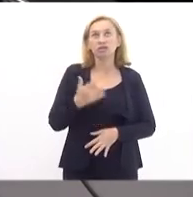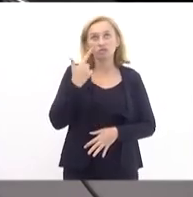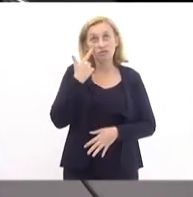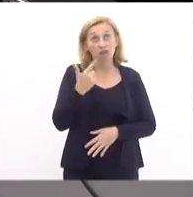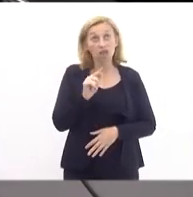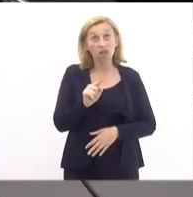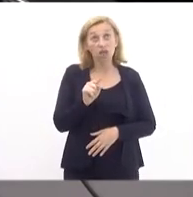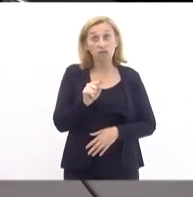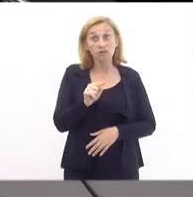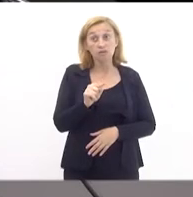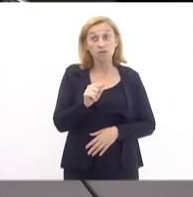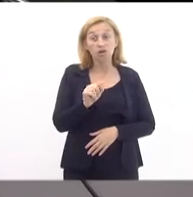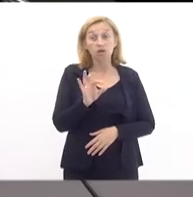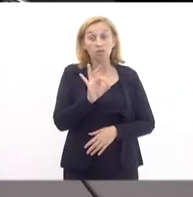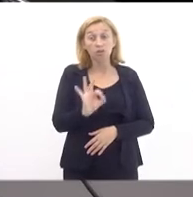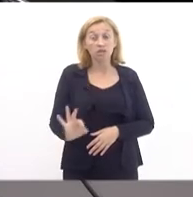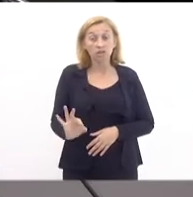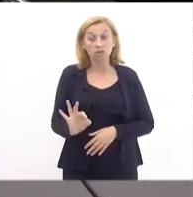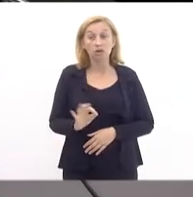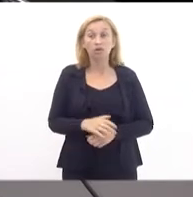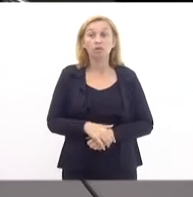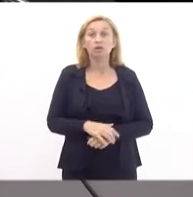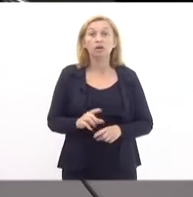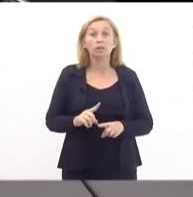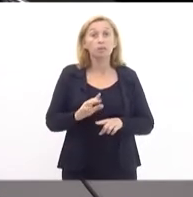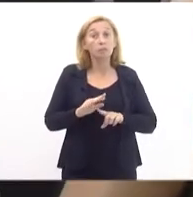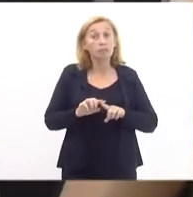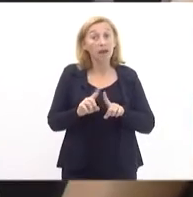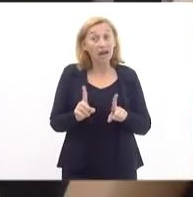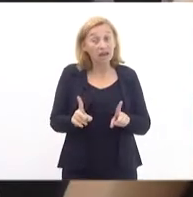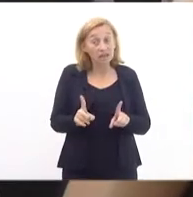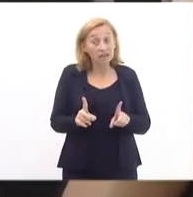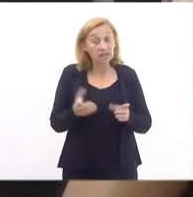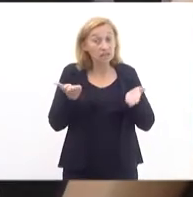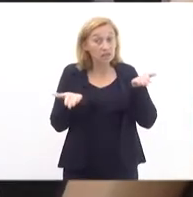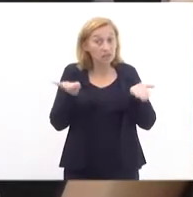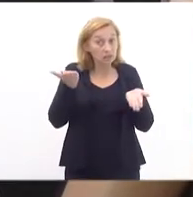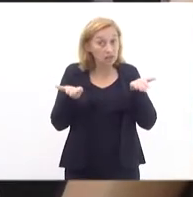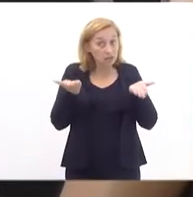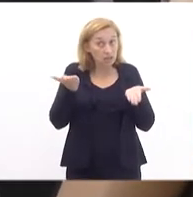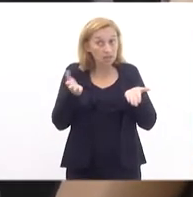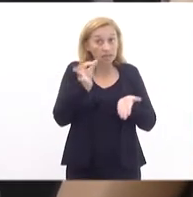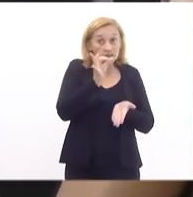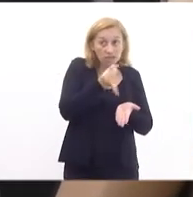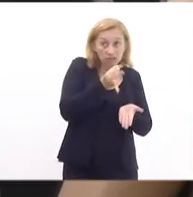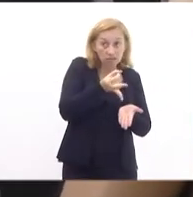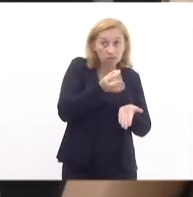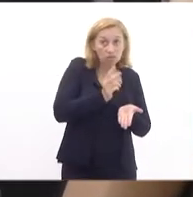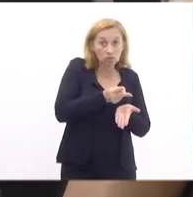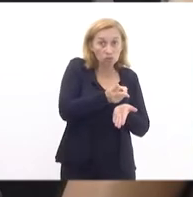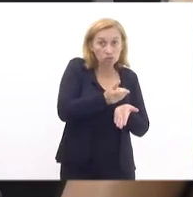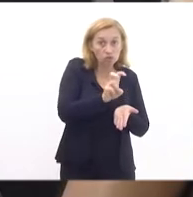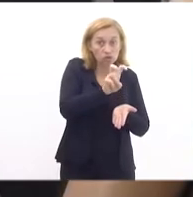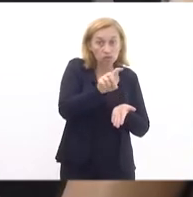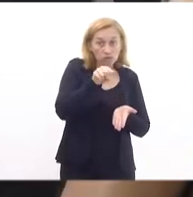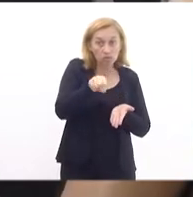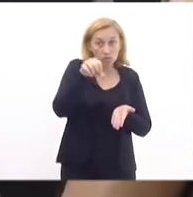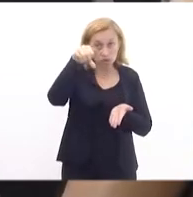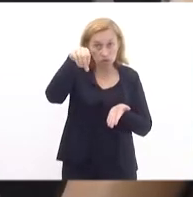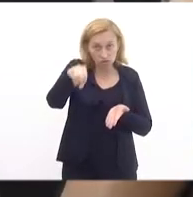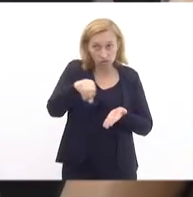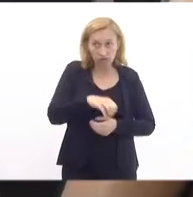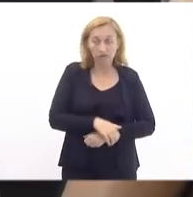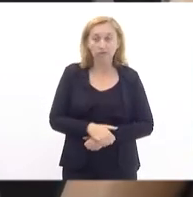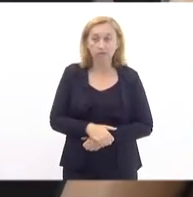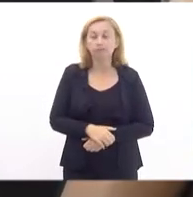aqui o percentual. Percentual. Mas que a tarifa de equilíbrio, evidente, continua a ser